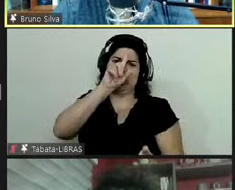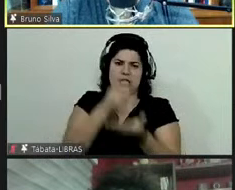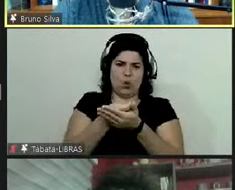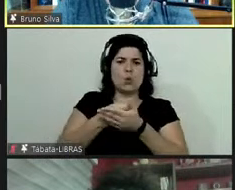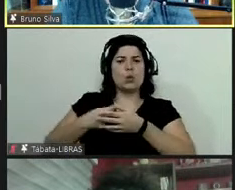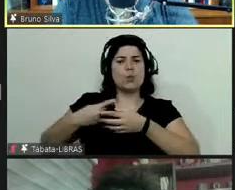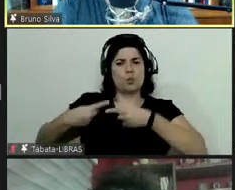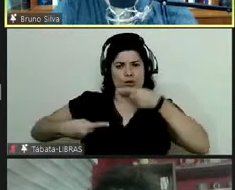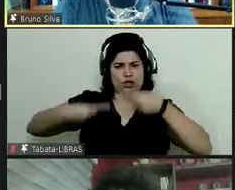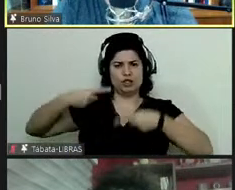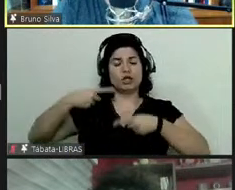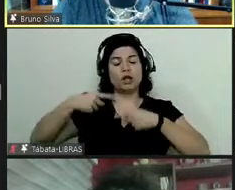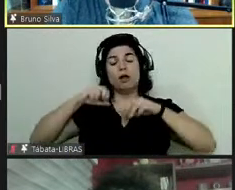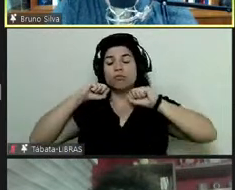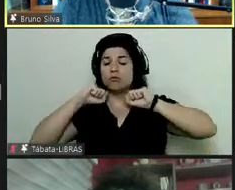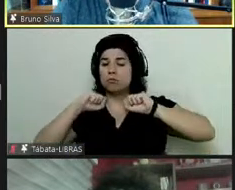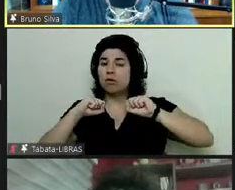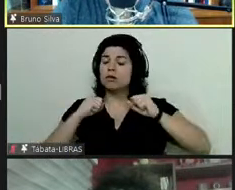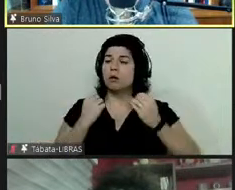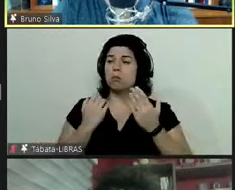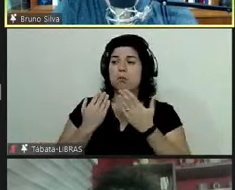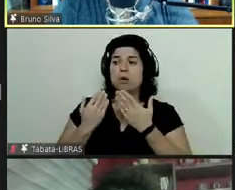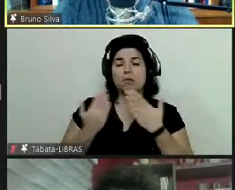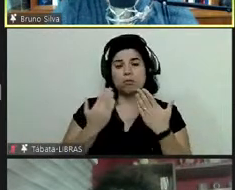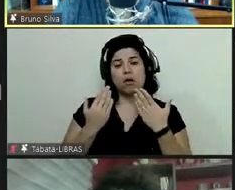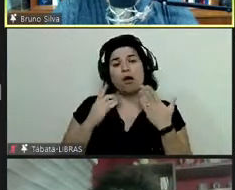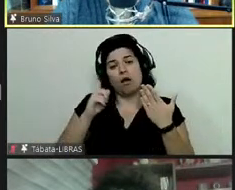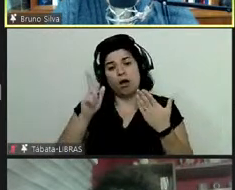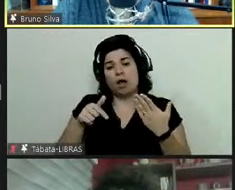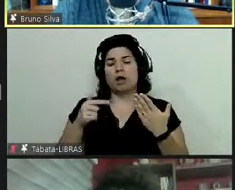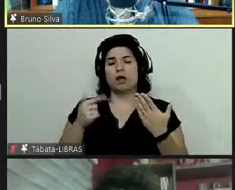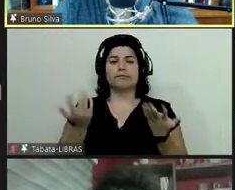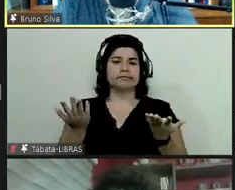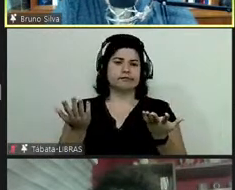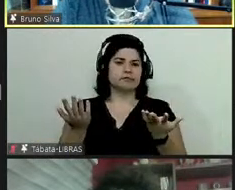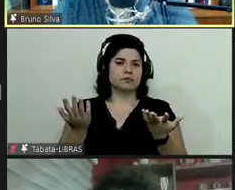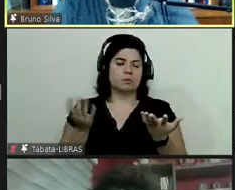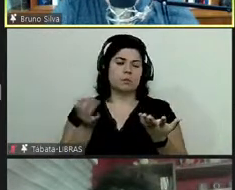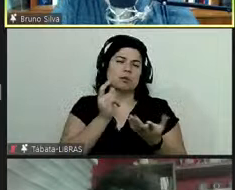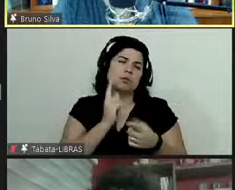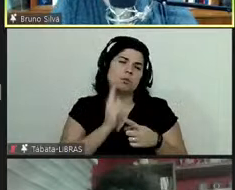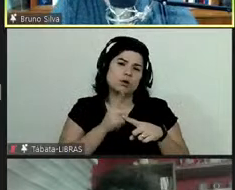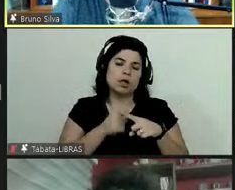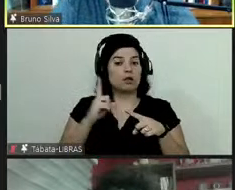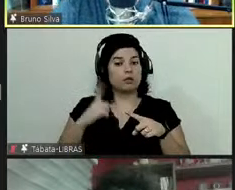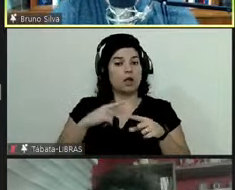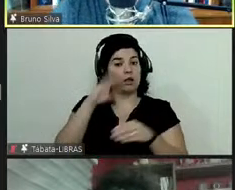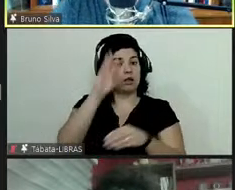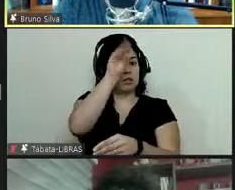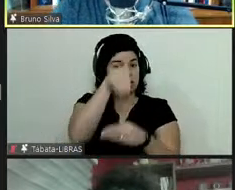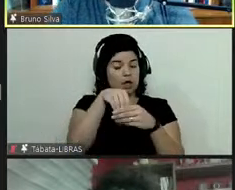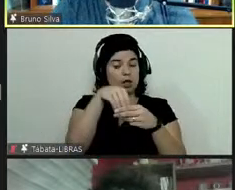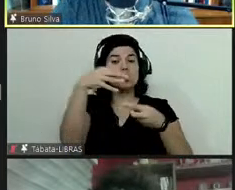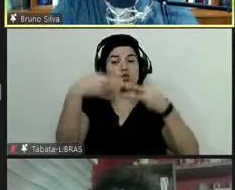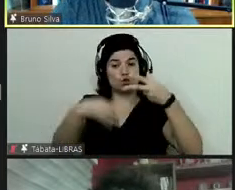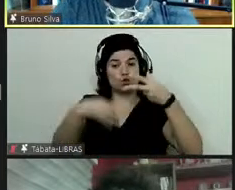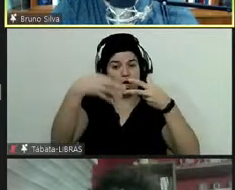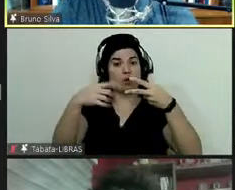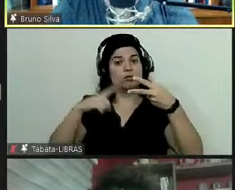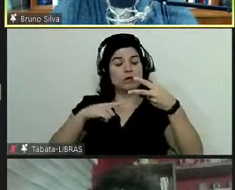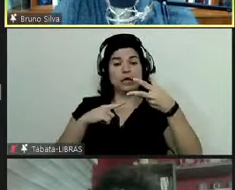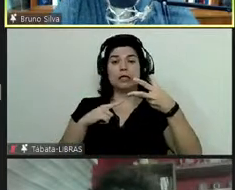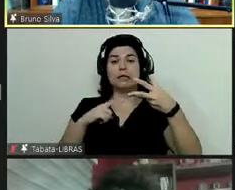inevitavelmente Pode ser que um dos debates que sejam discutidos é esse né só afinal de contas nós temos aí algumas figuras dentro desse judiciário